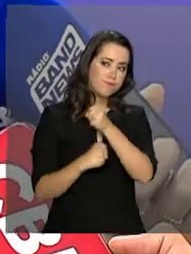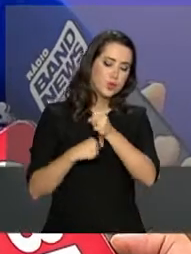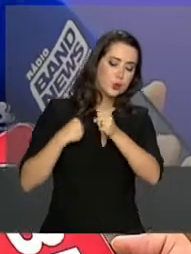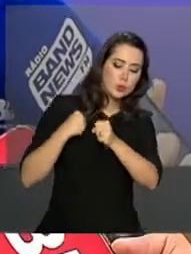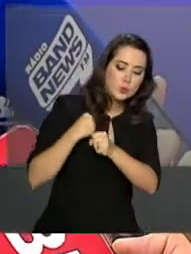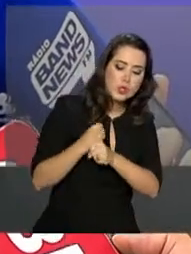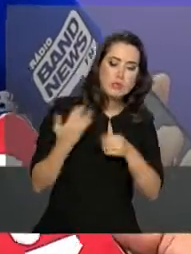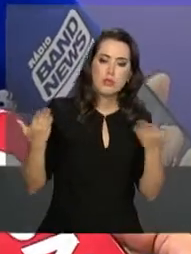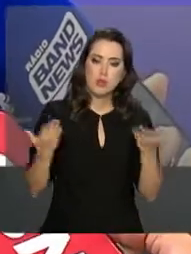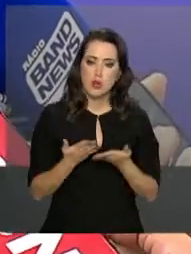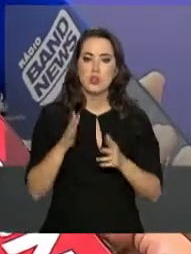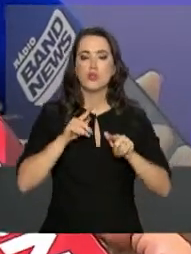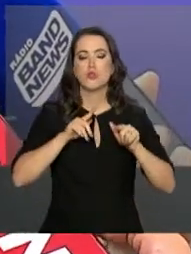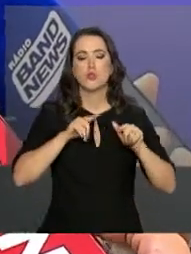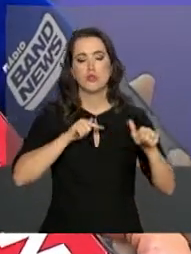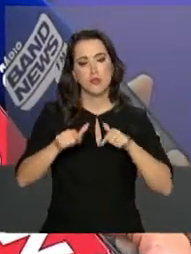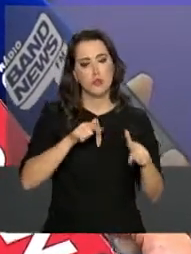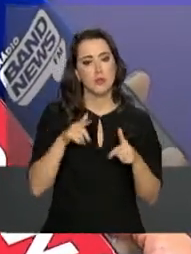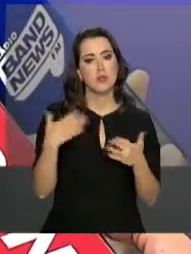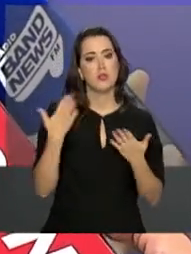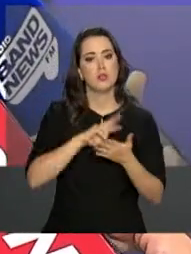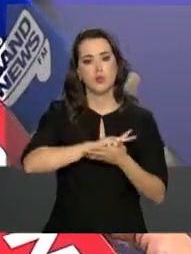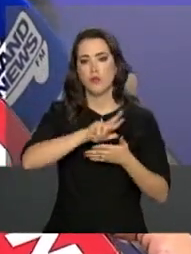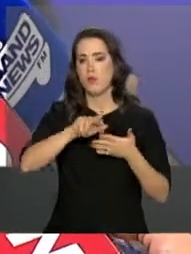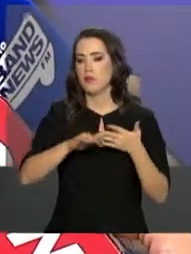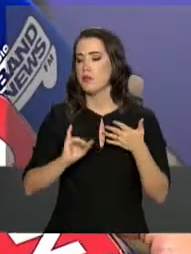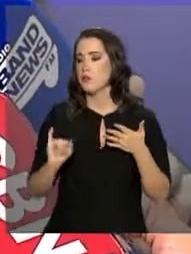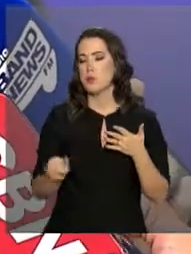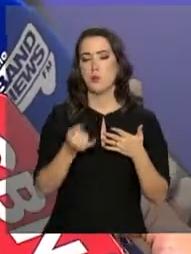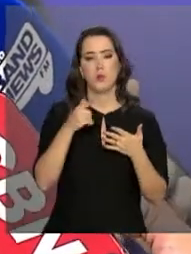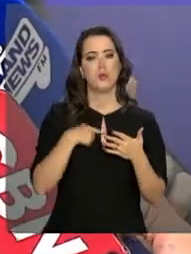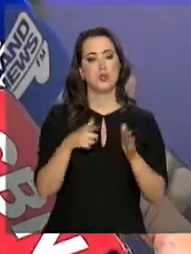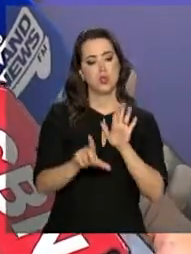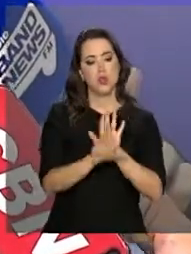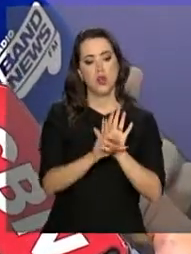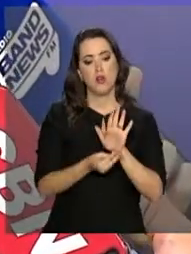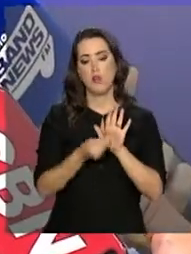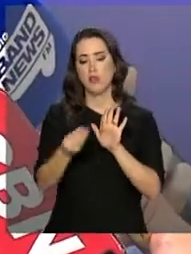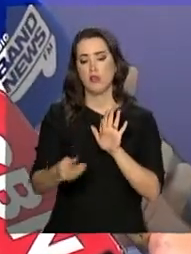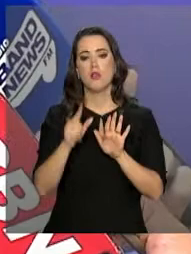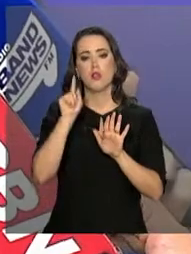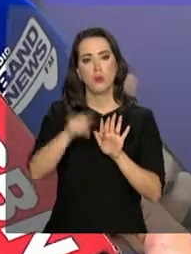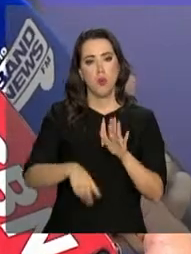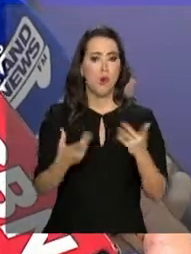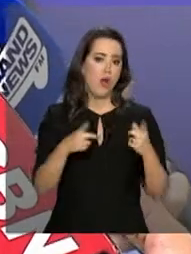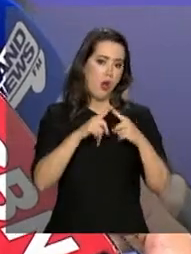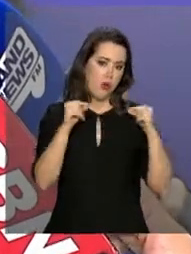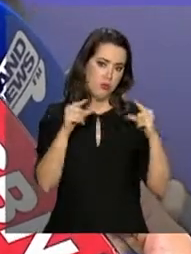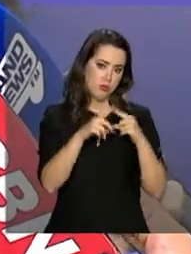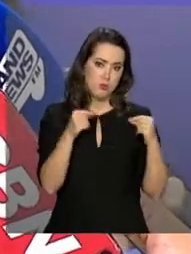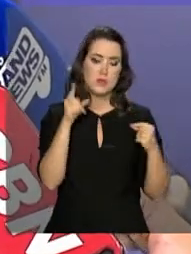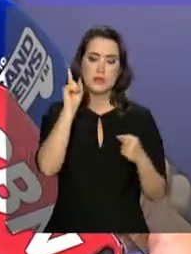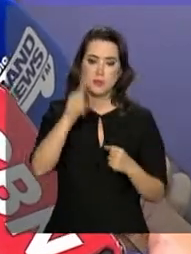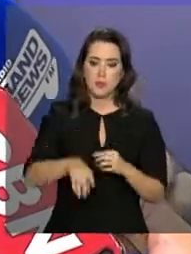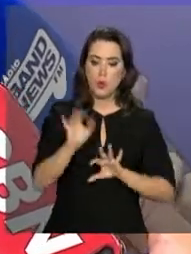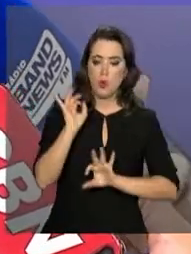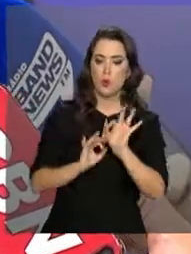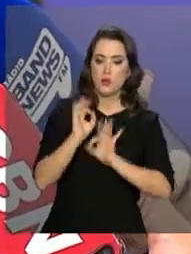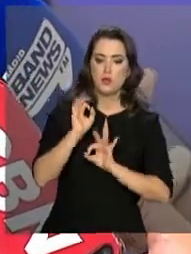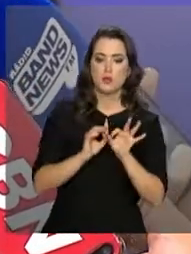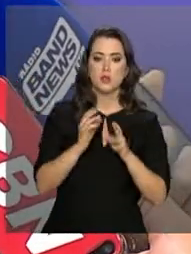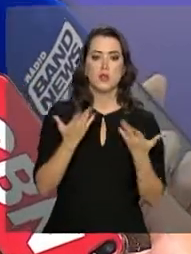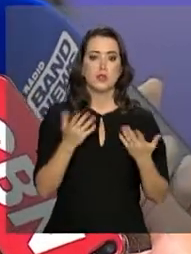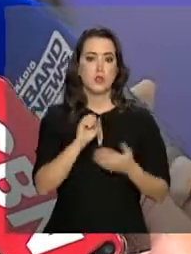trabalhando com uma série de possibilidades que a lei trouxe como por exemplo o próprio distrito federal na organização da sua rede por